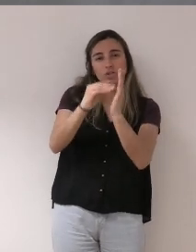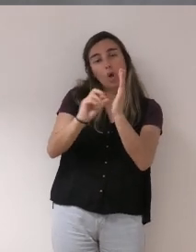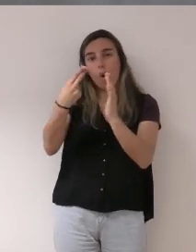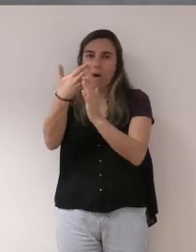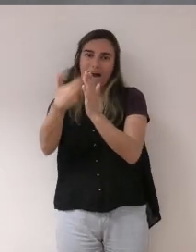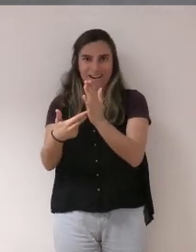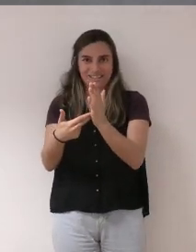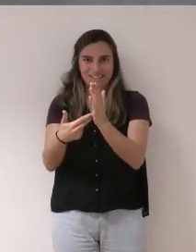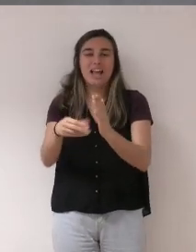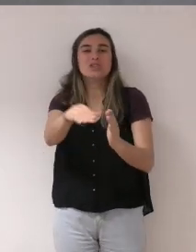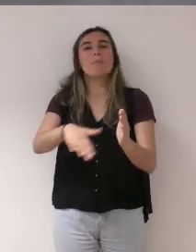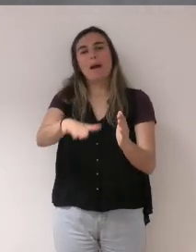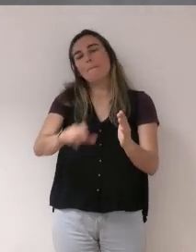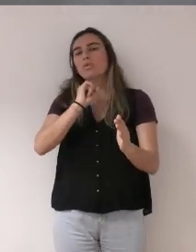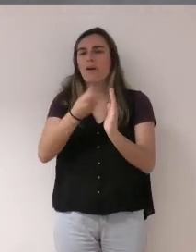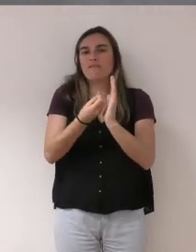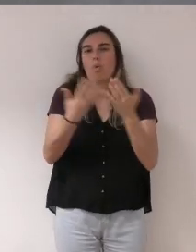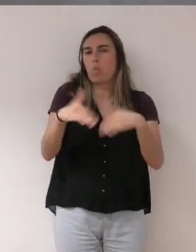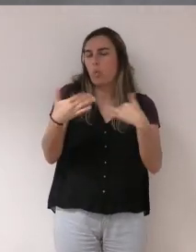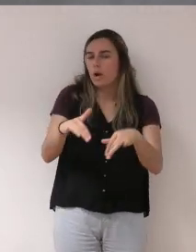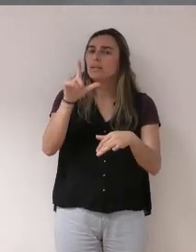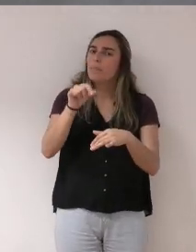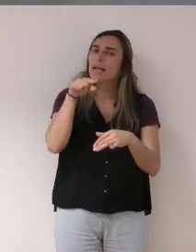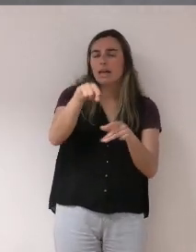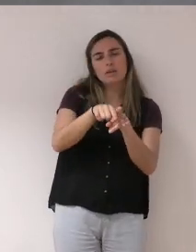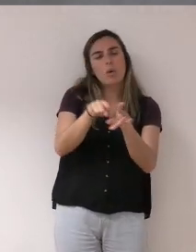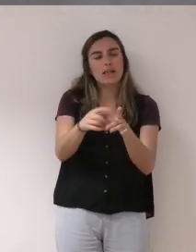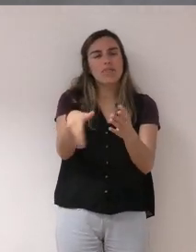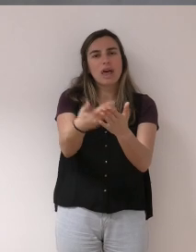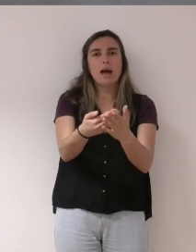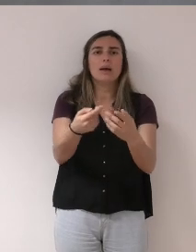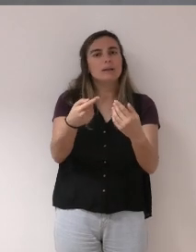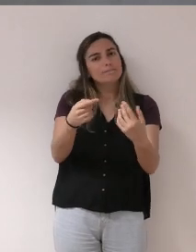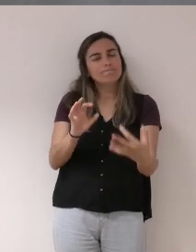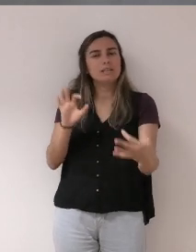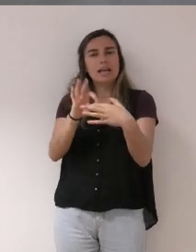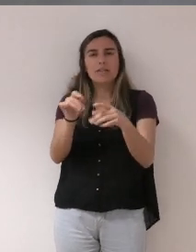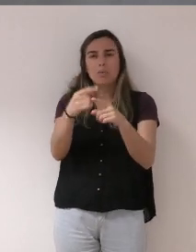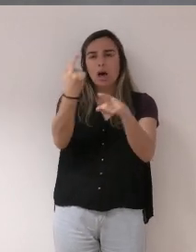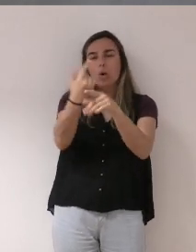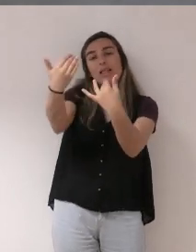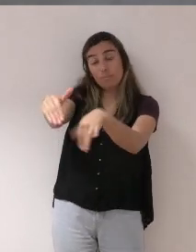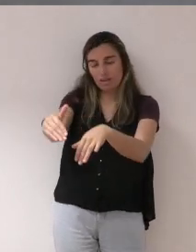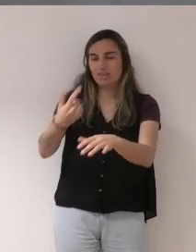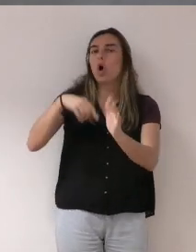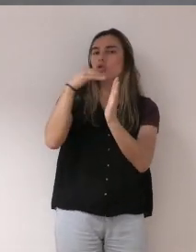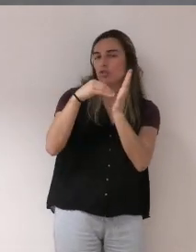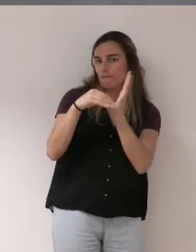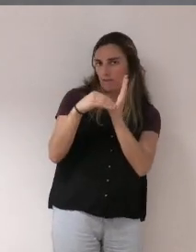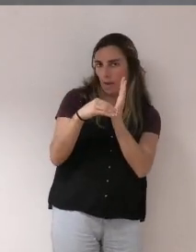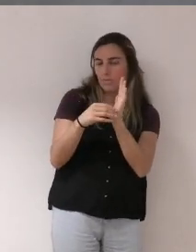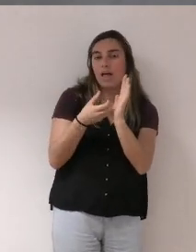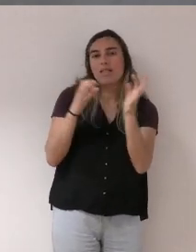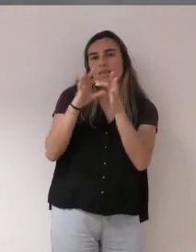as artes como espaço de possibilidade e são também elas que lhe demarcam as margens. Escreve-se encadeando